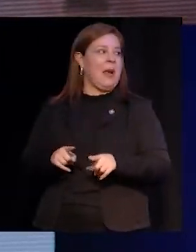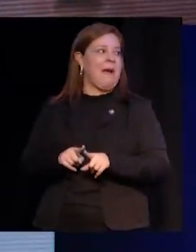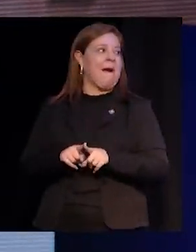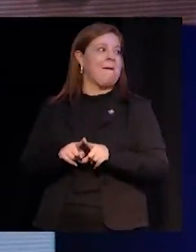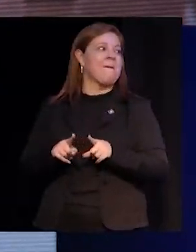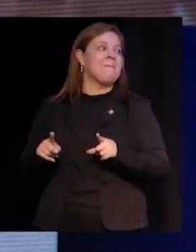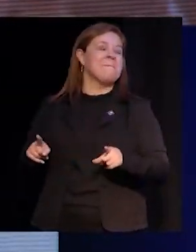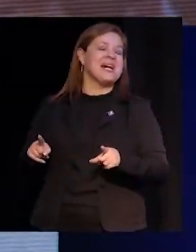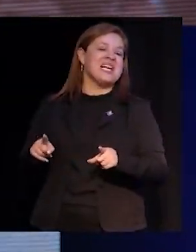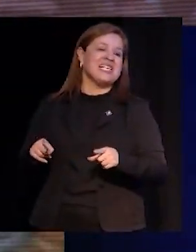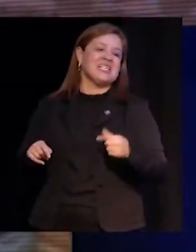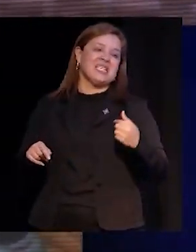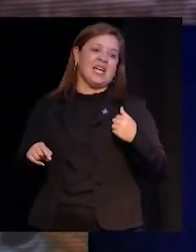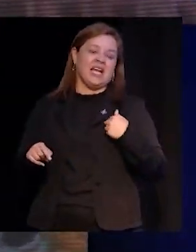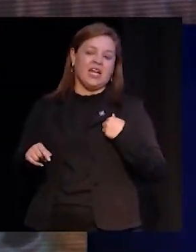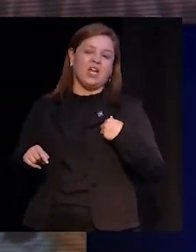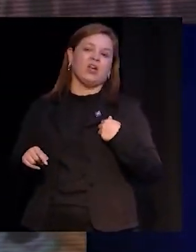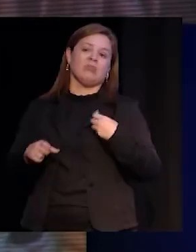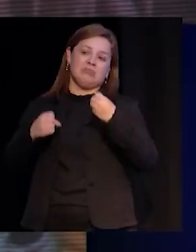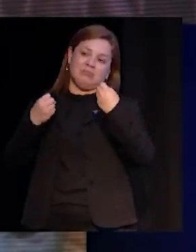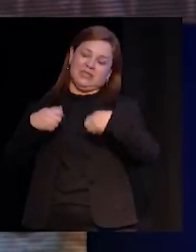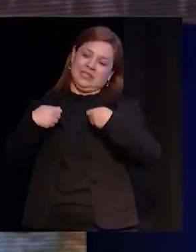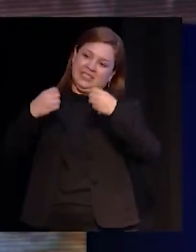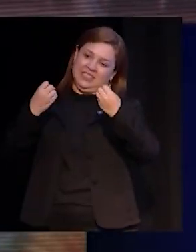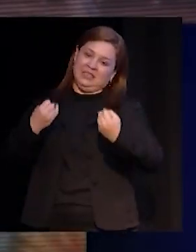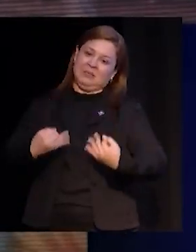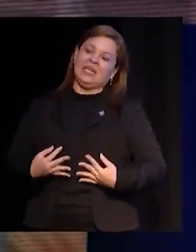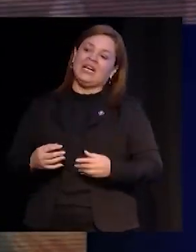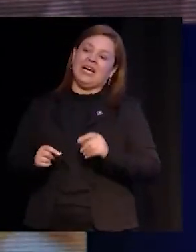Mas eu devo dizer o seguinte.